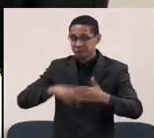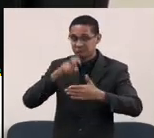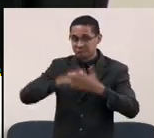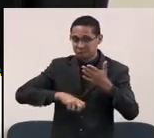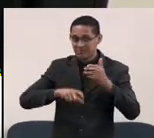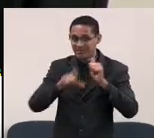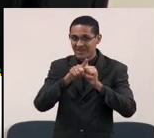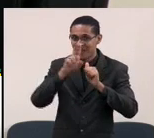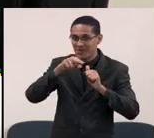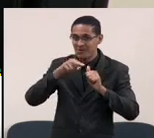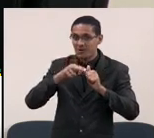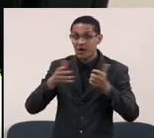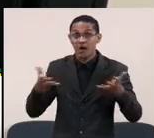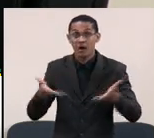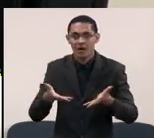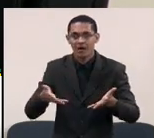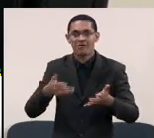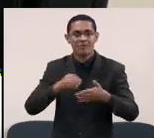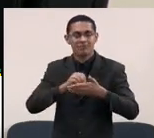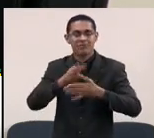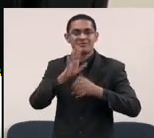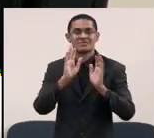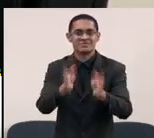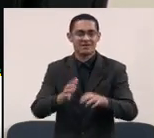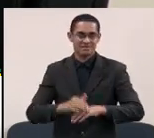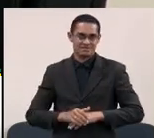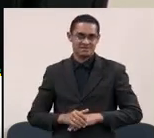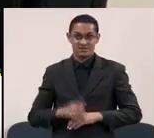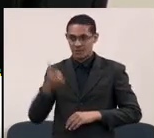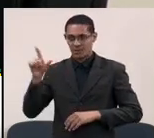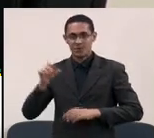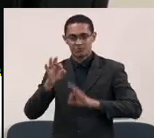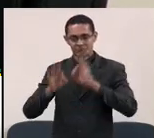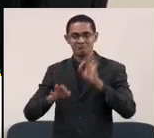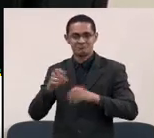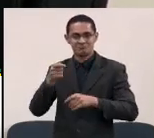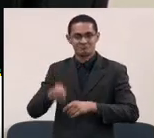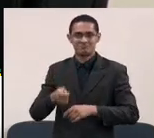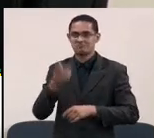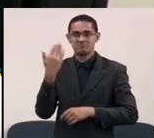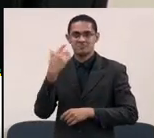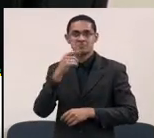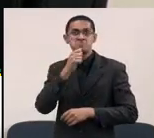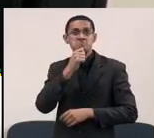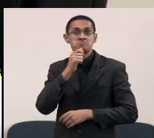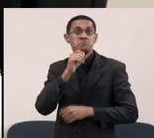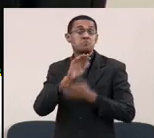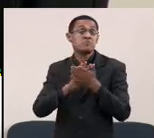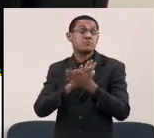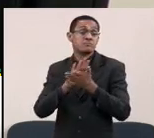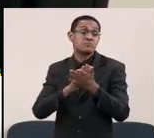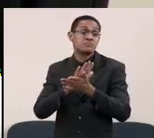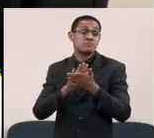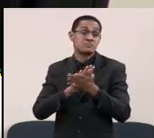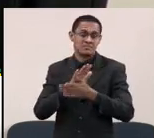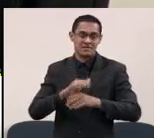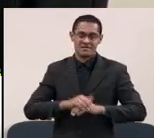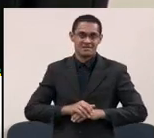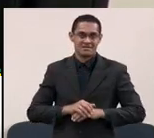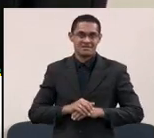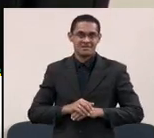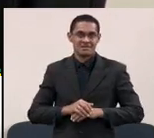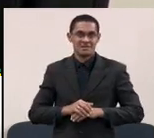Concurso público da Defensoria Pública do Estado do Amapá, ninguém acreditava que vai sair. Semana passada,